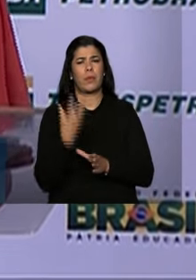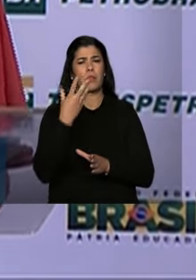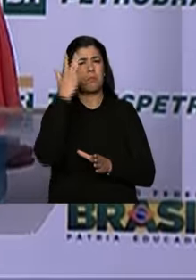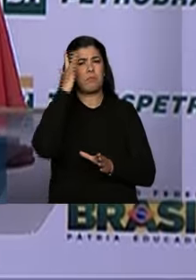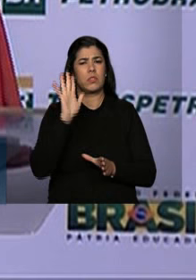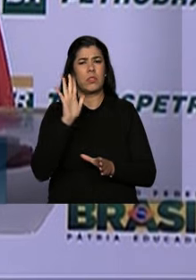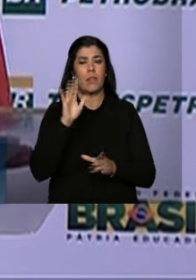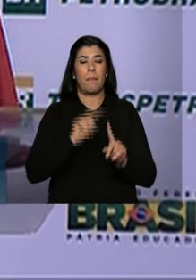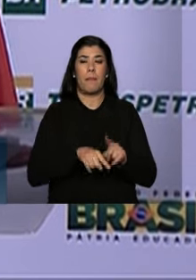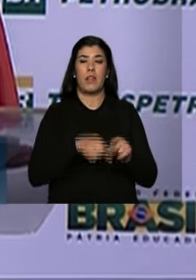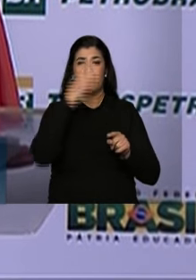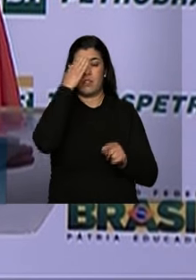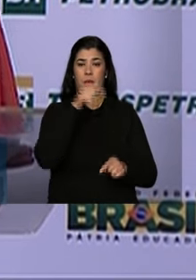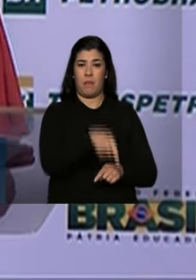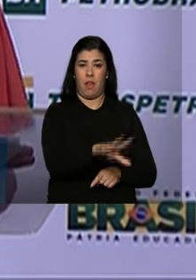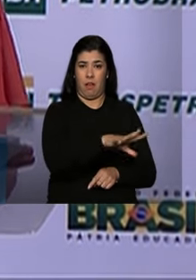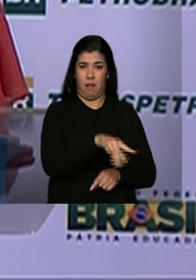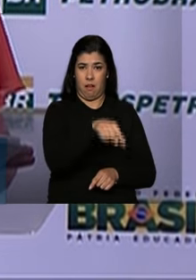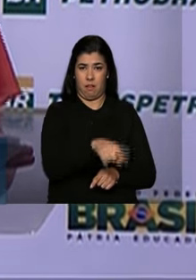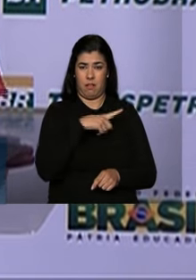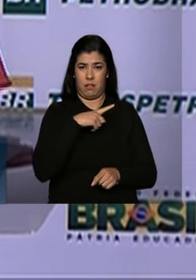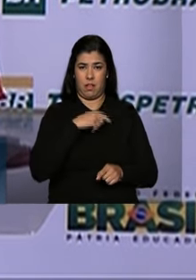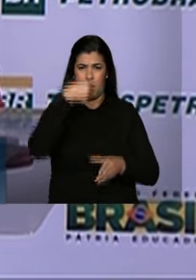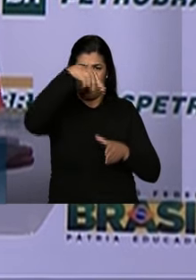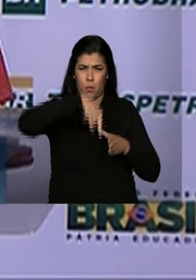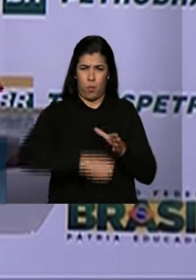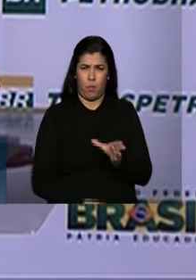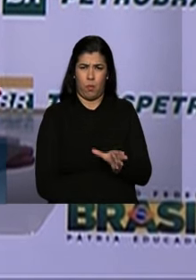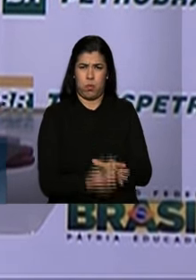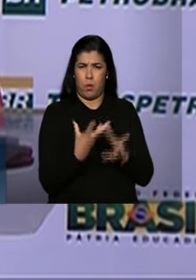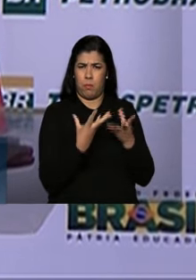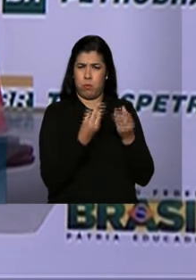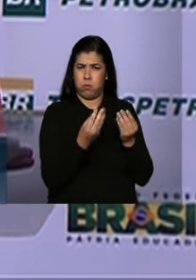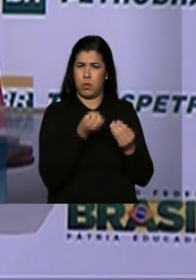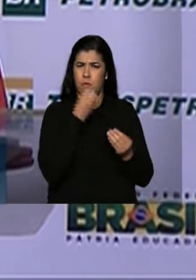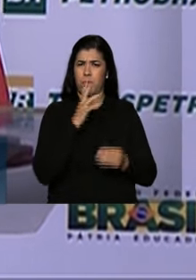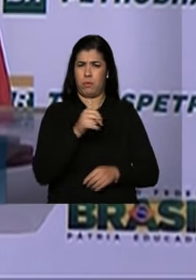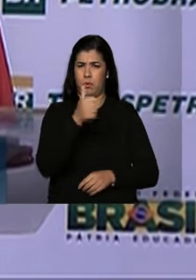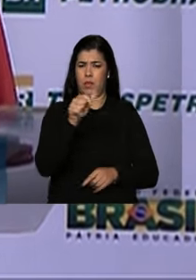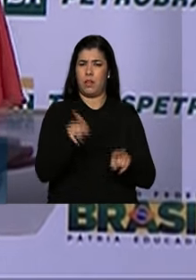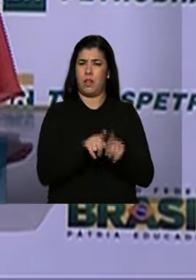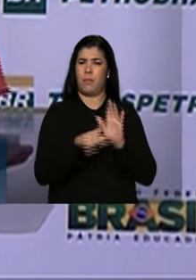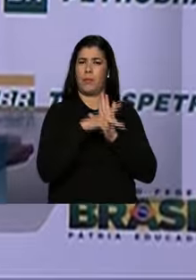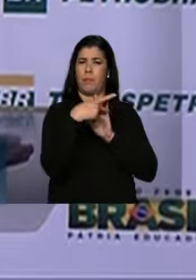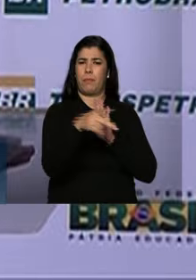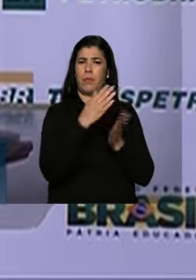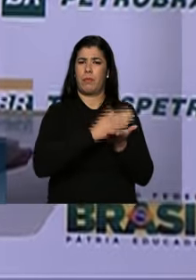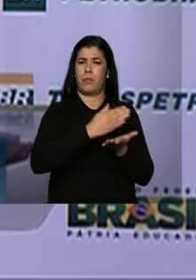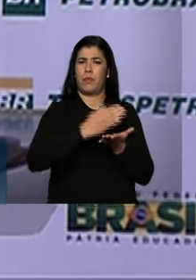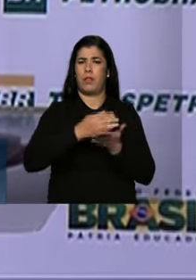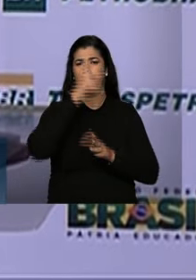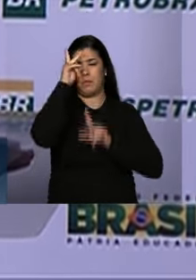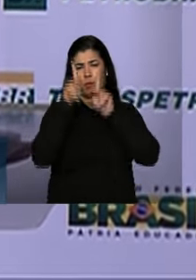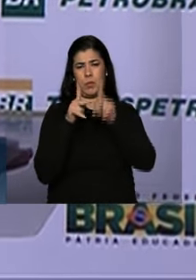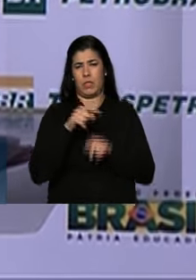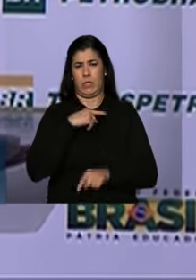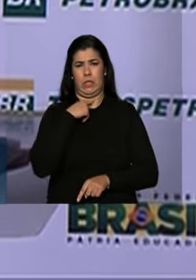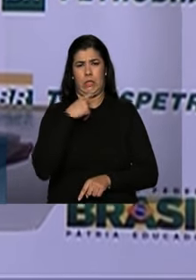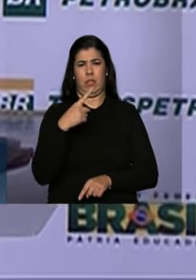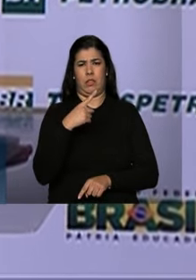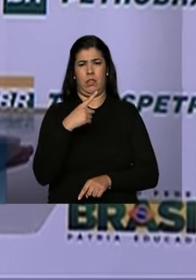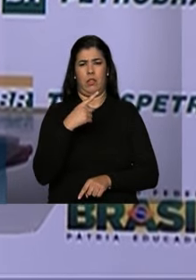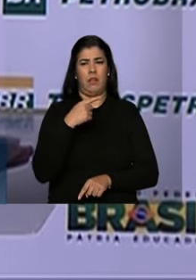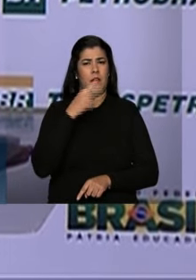você sabe que tem petróleo, sabe que tem muito e que é de boa qualidade. Ninguém pode achar em